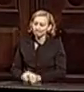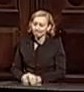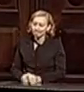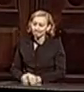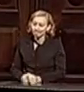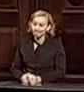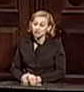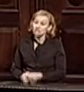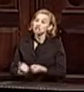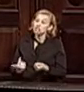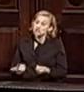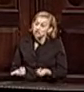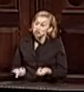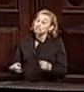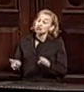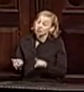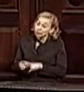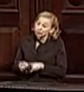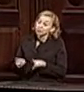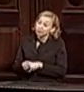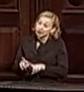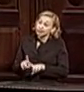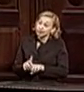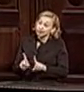Mas também,